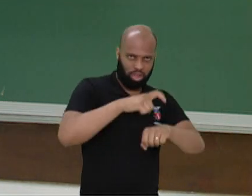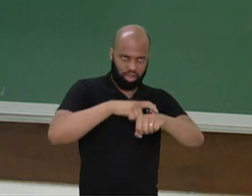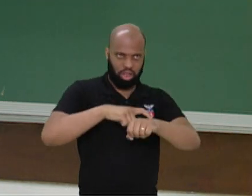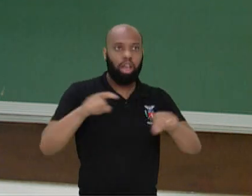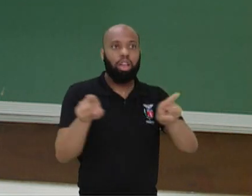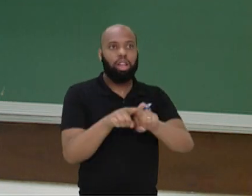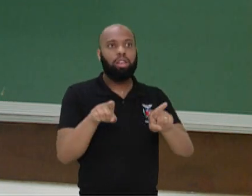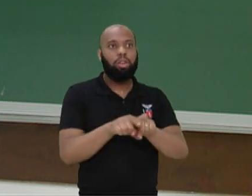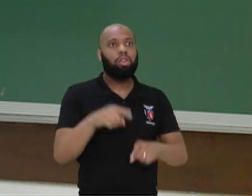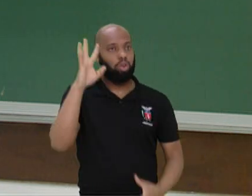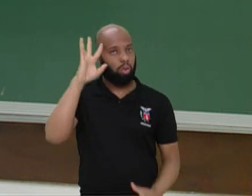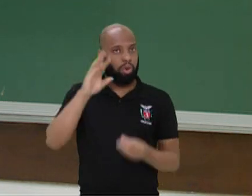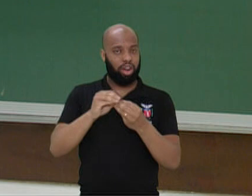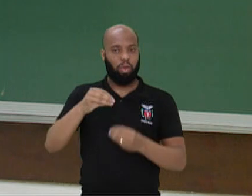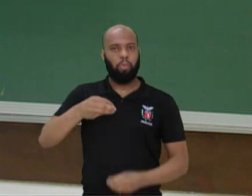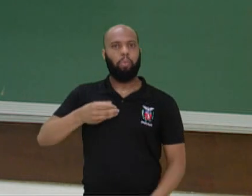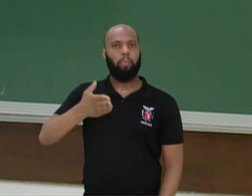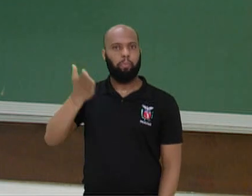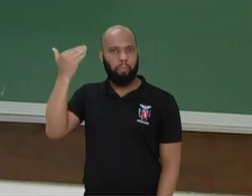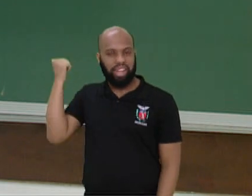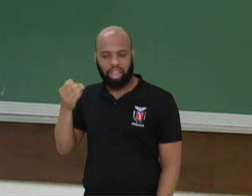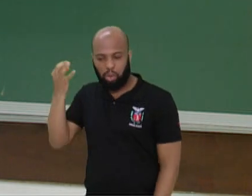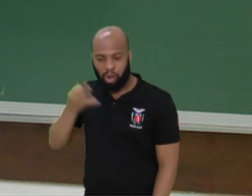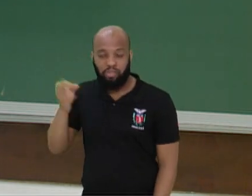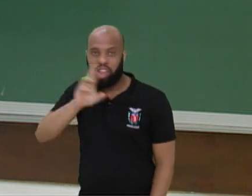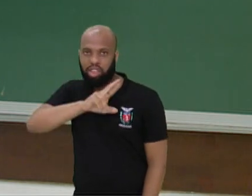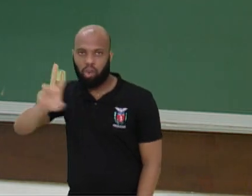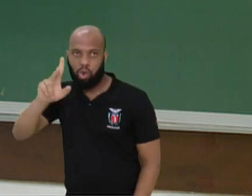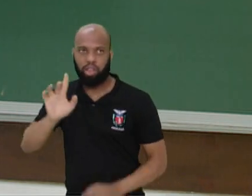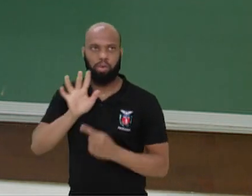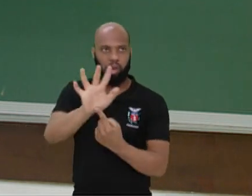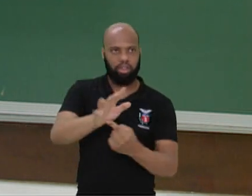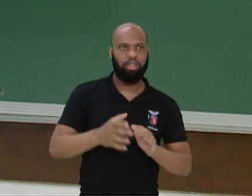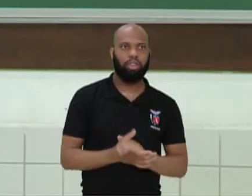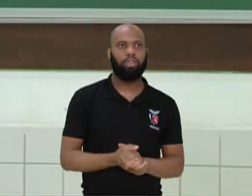pretérito imperfecto de indicativo.